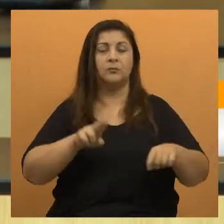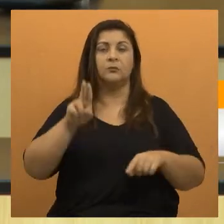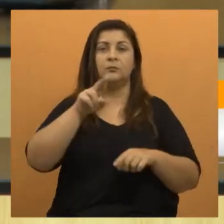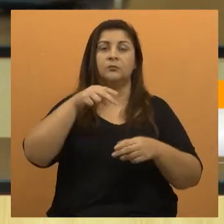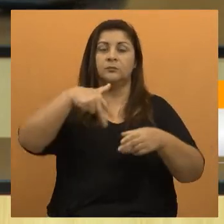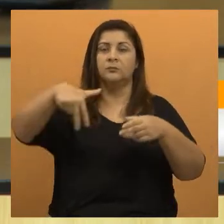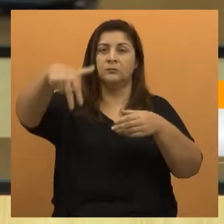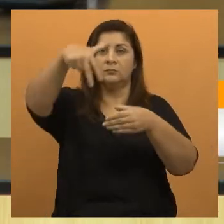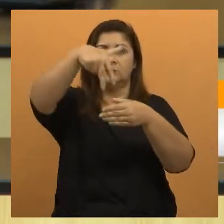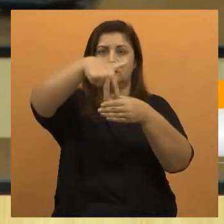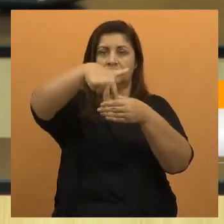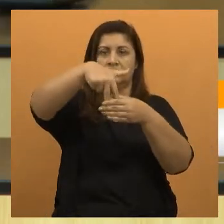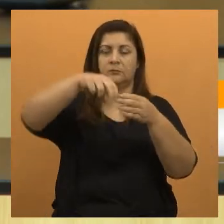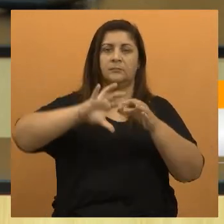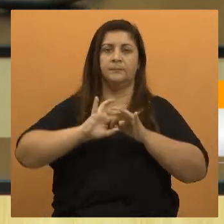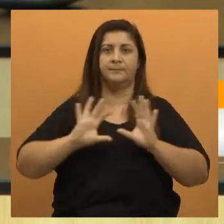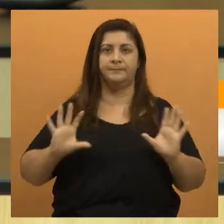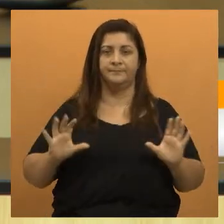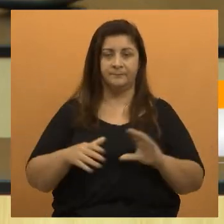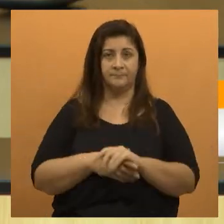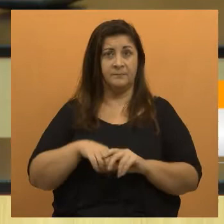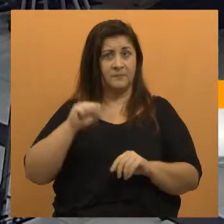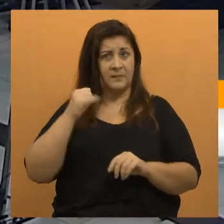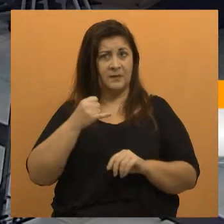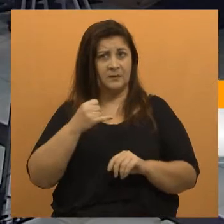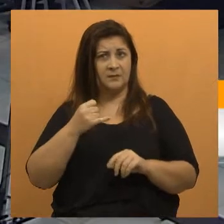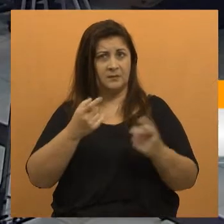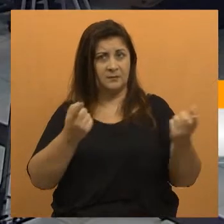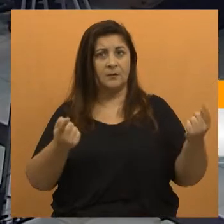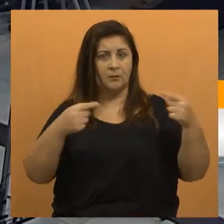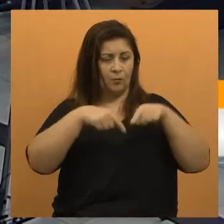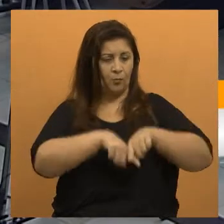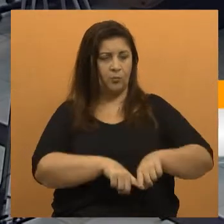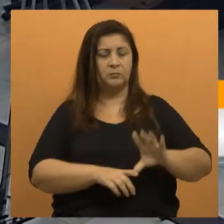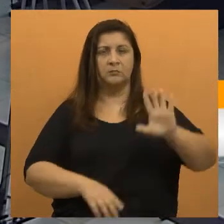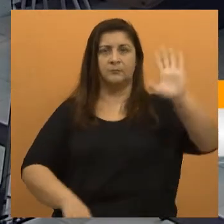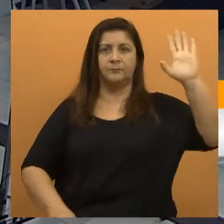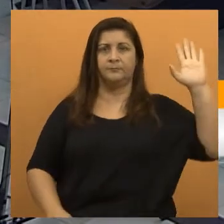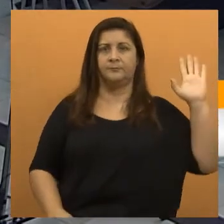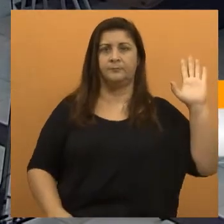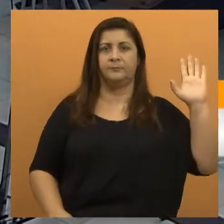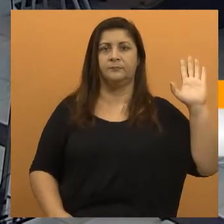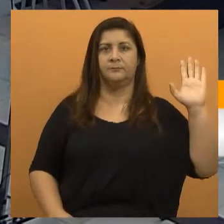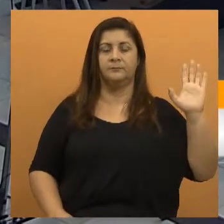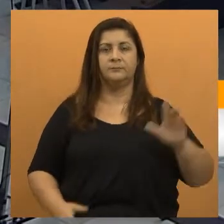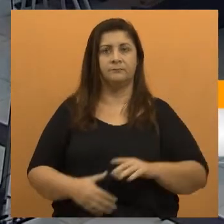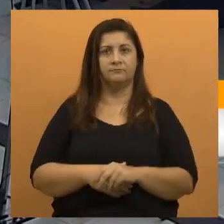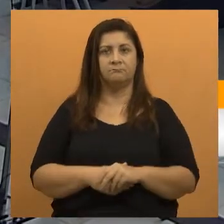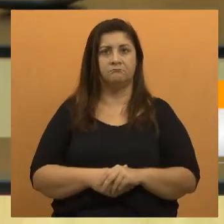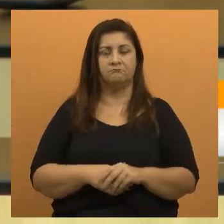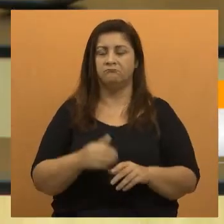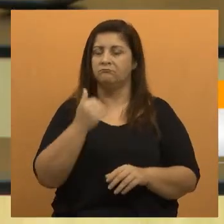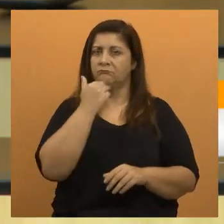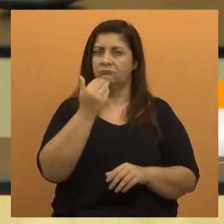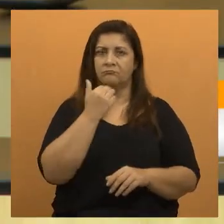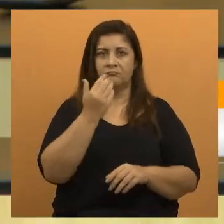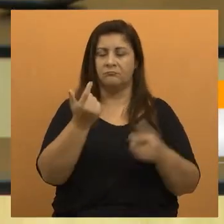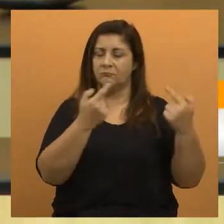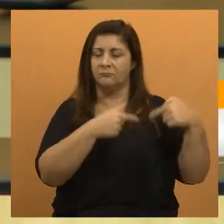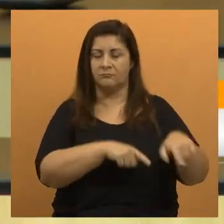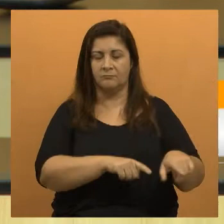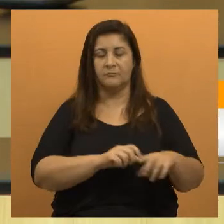momento. Os que forem contrários, que se manifestem levantando o braço. Não havendo qualquer